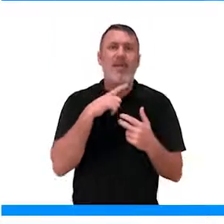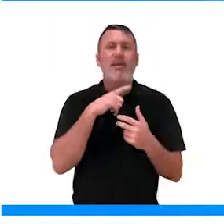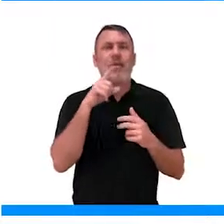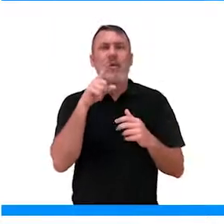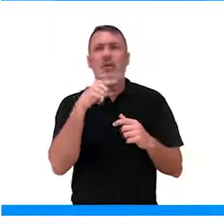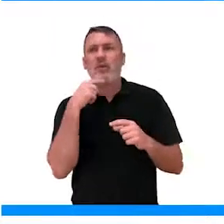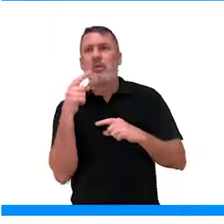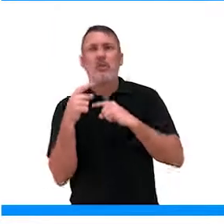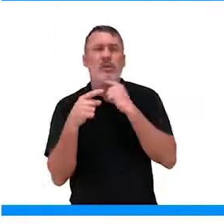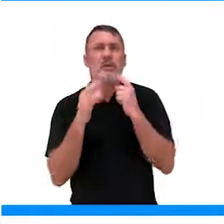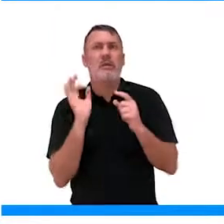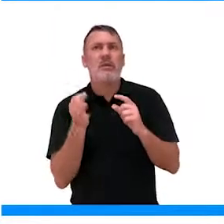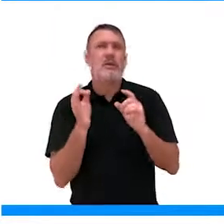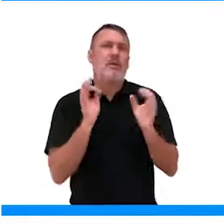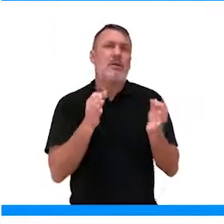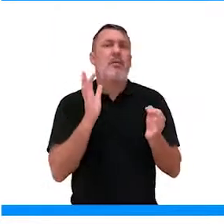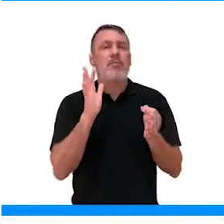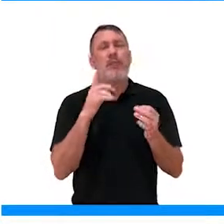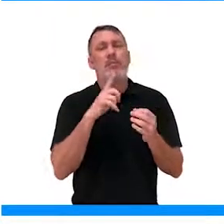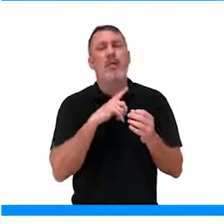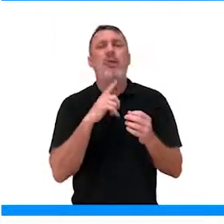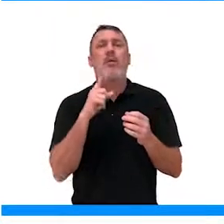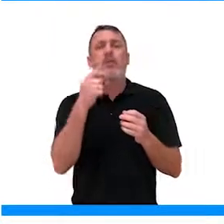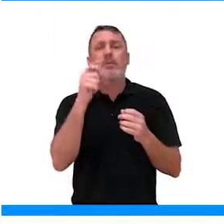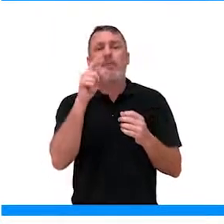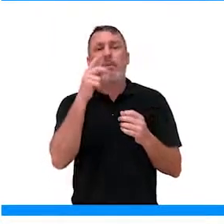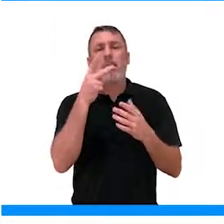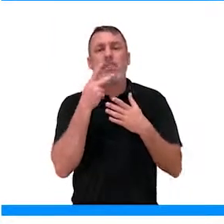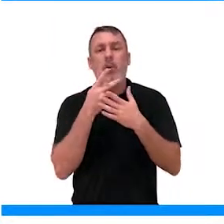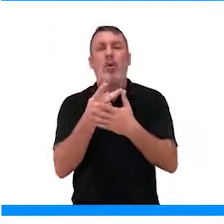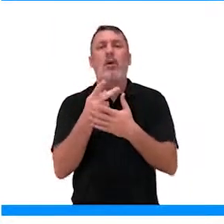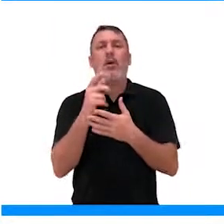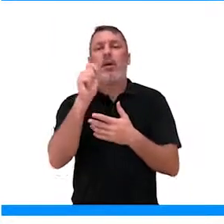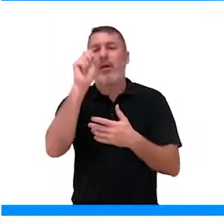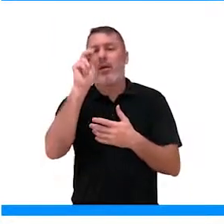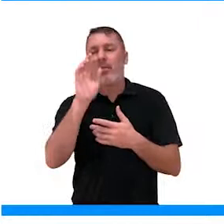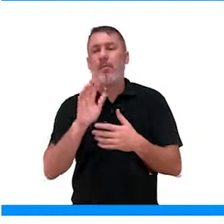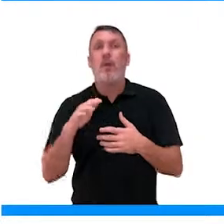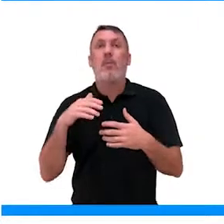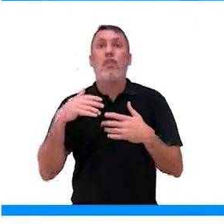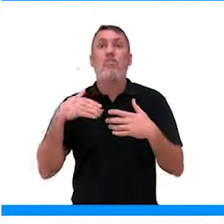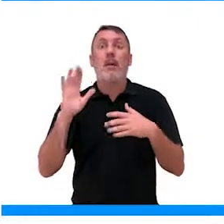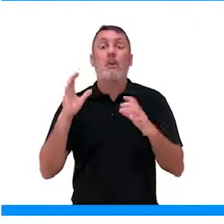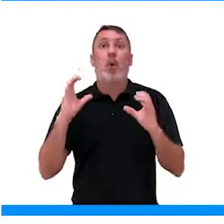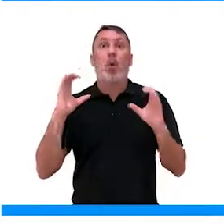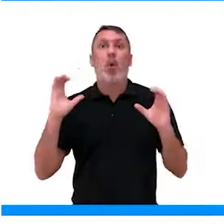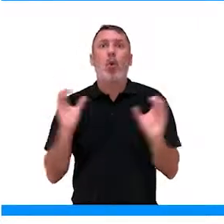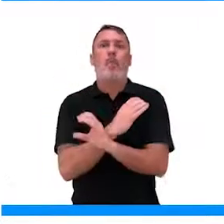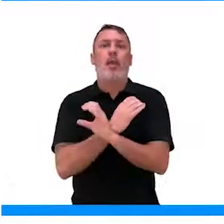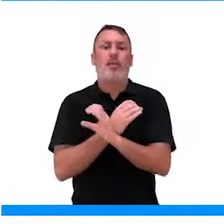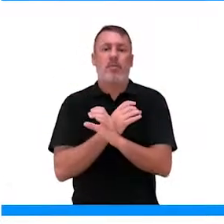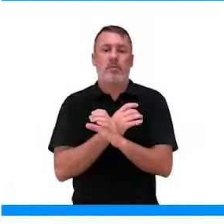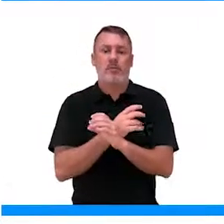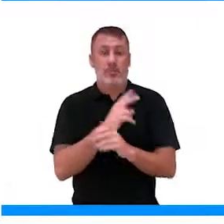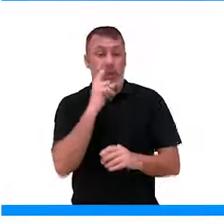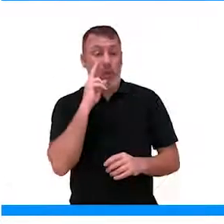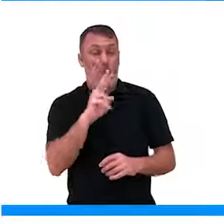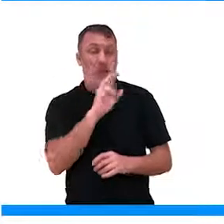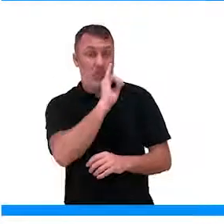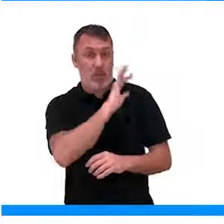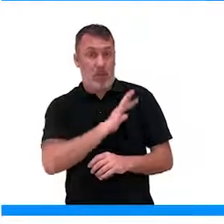do Enem, ali você sempre fica em dúvida sobre duas, mas uma é mais completa, né? Vamos observar lá,